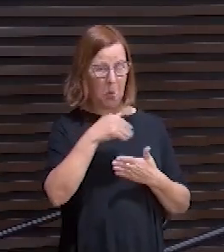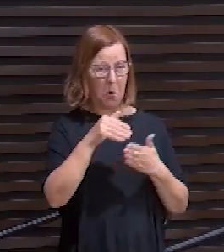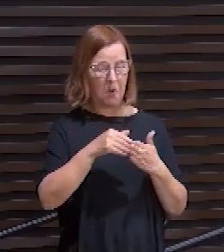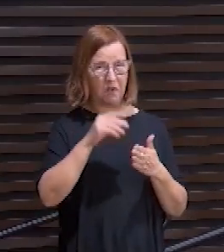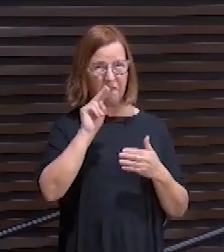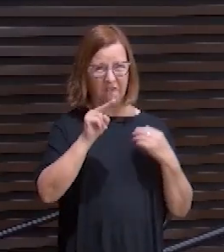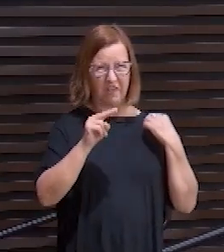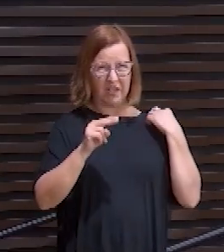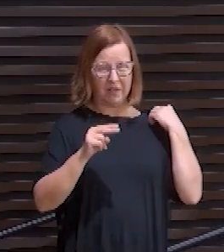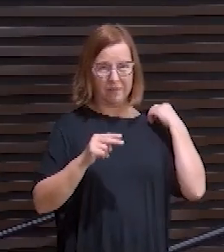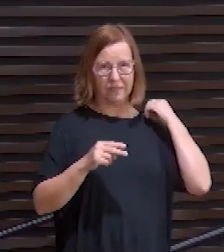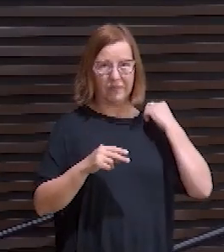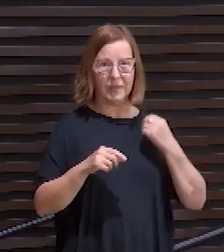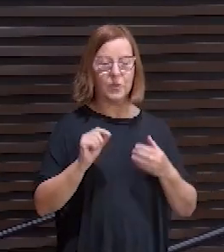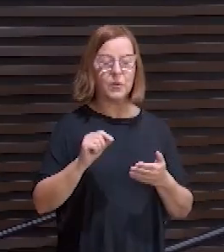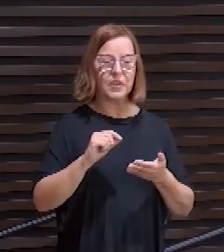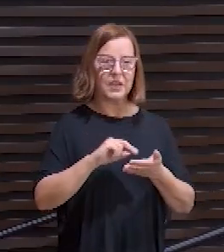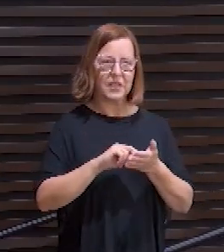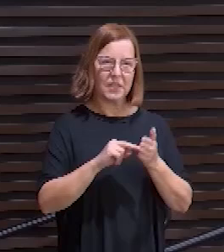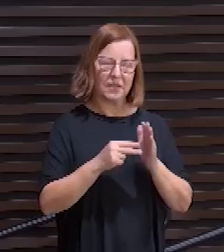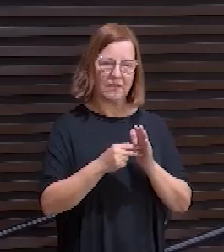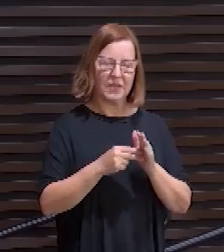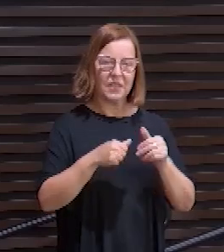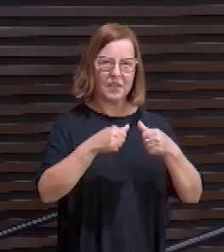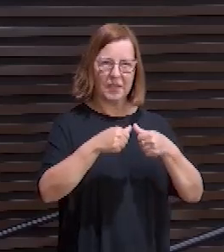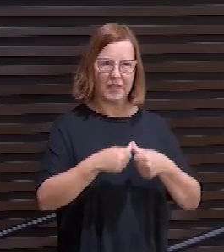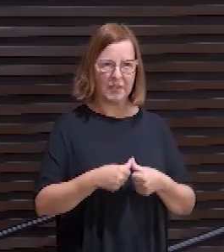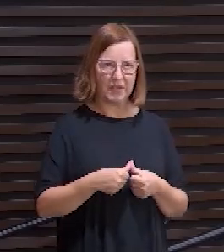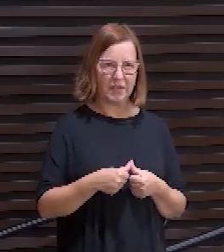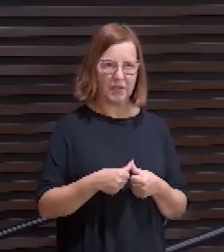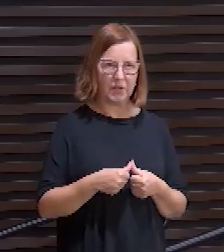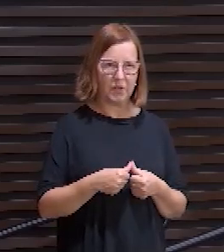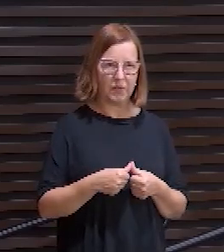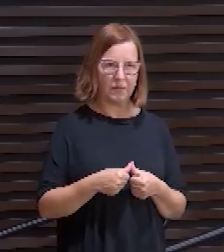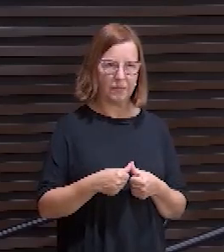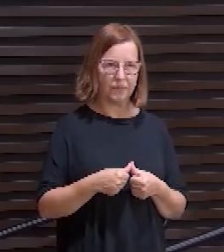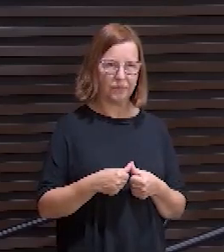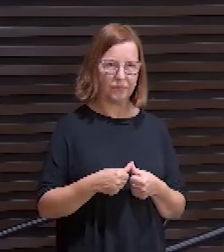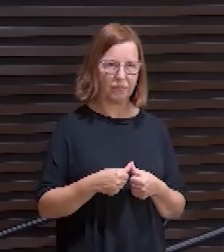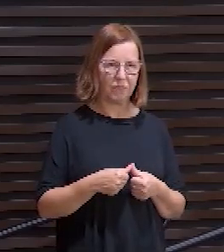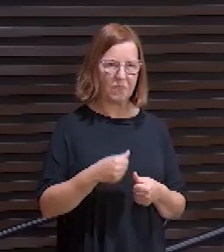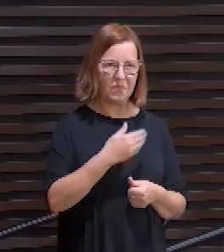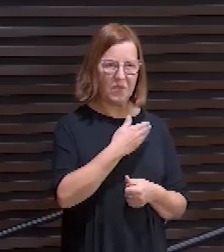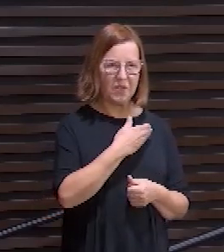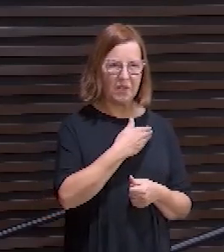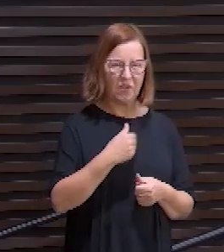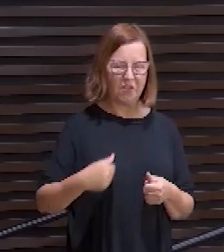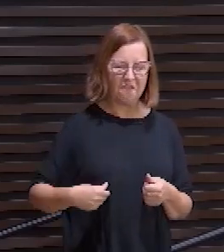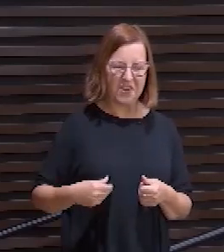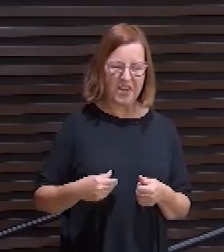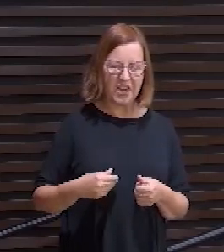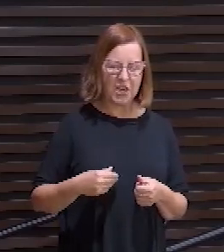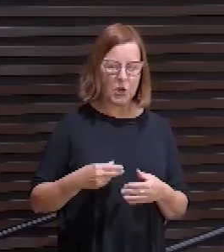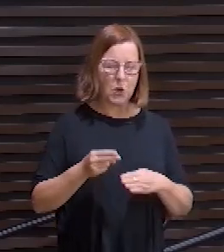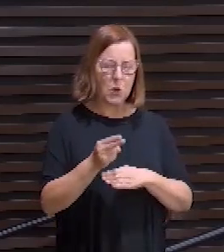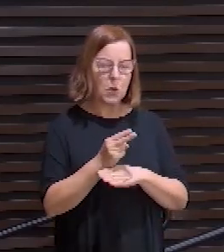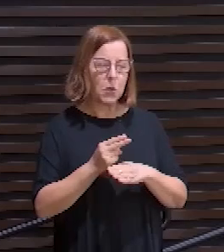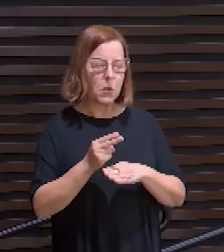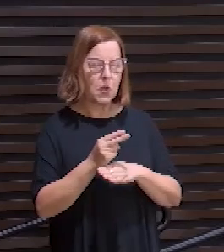isso? É o Estado buscando a todo custo a onisciência. Quer saber de